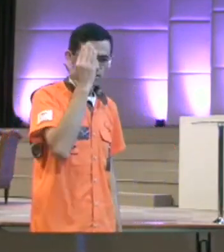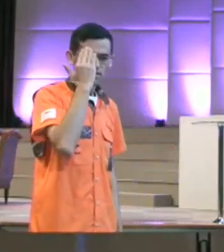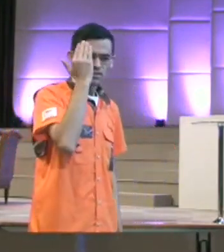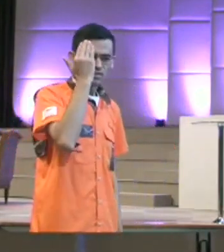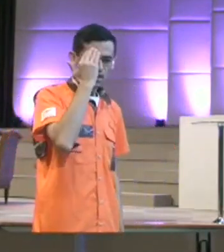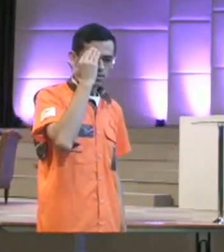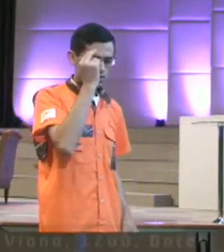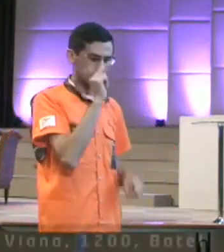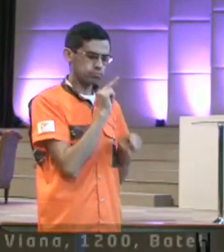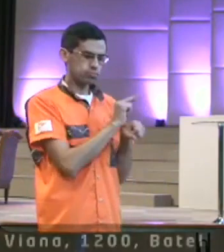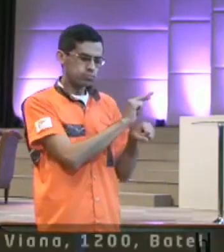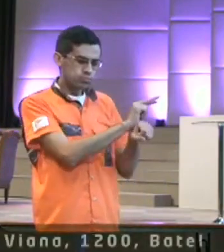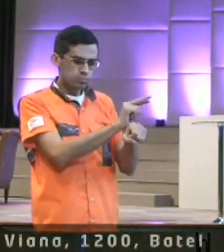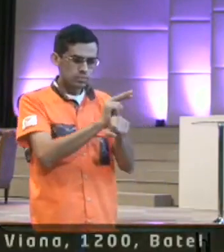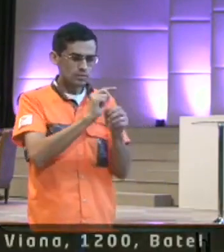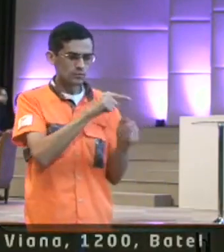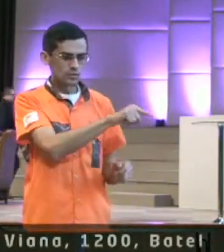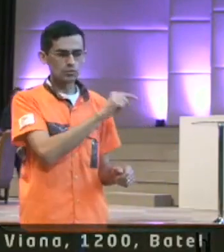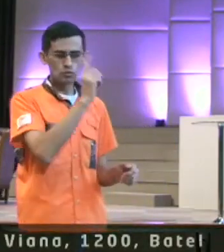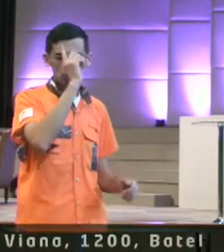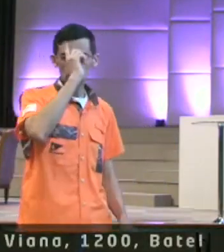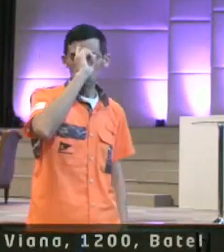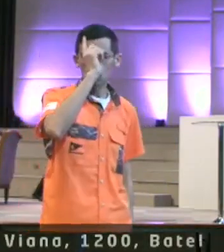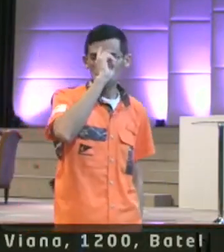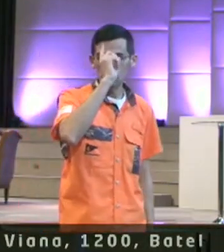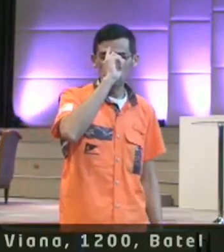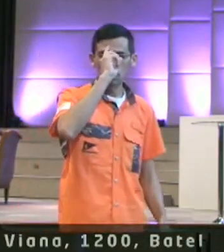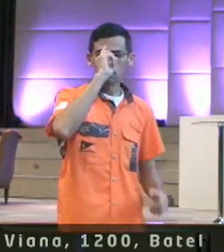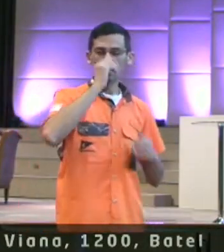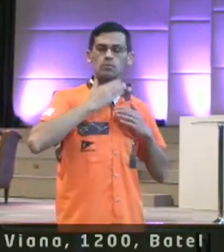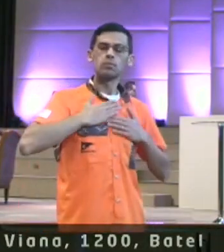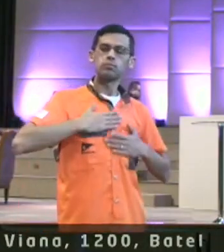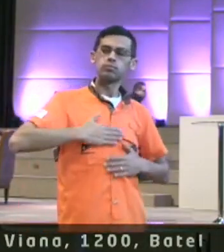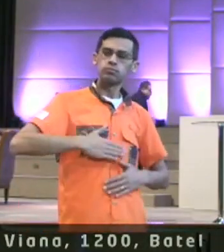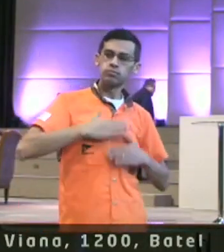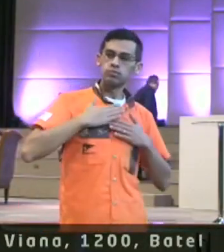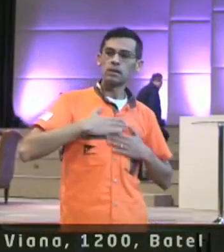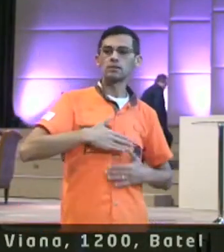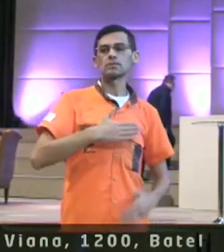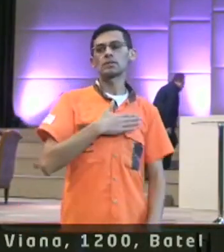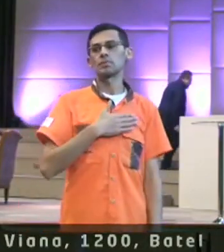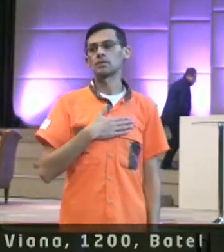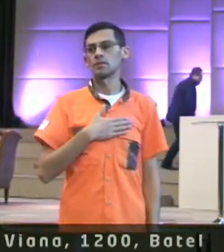que eu estou cuidando de você. Então, descansa em mim.